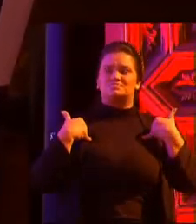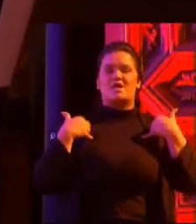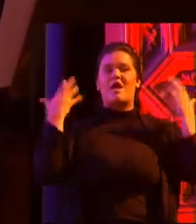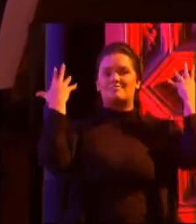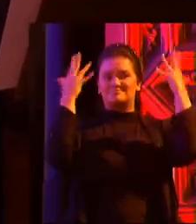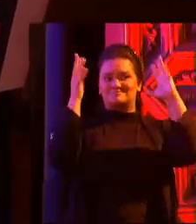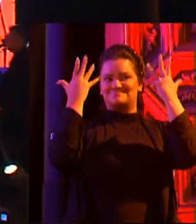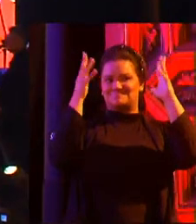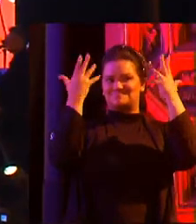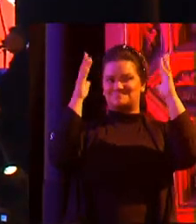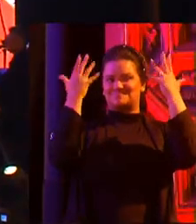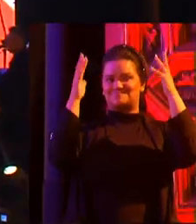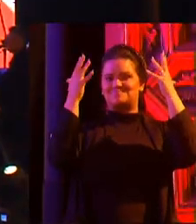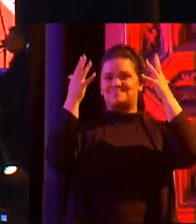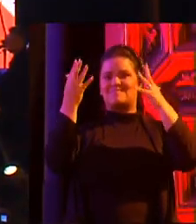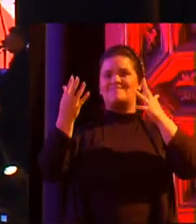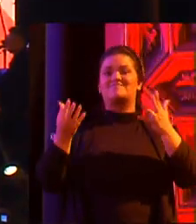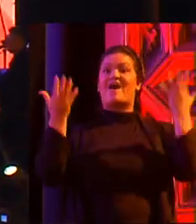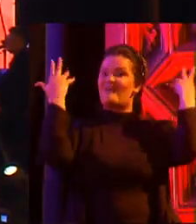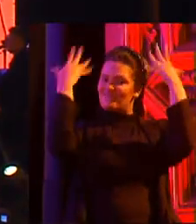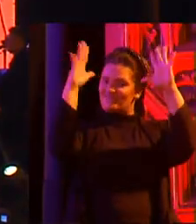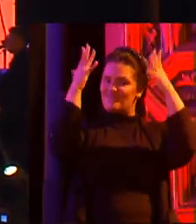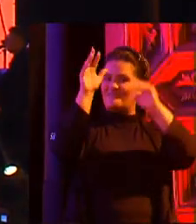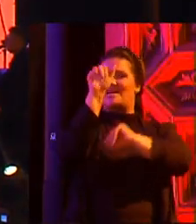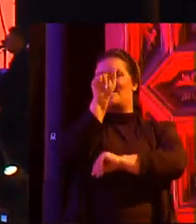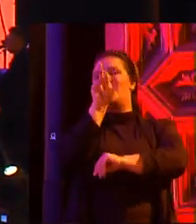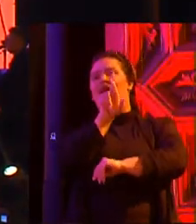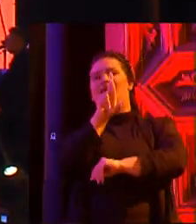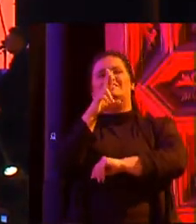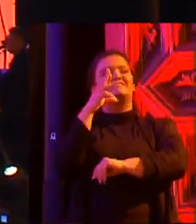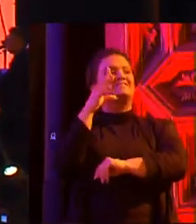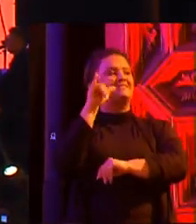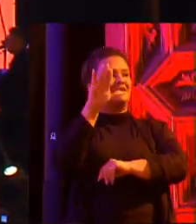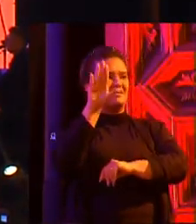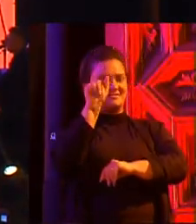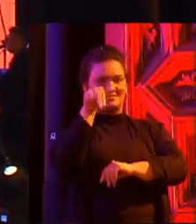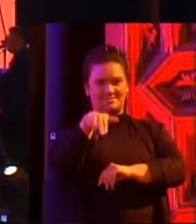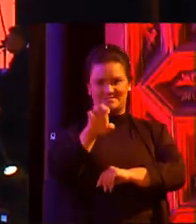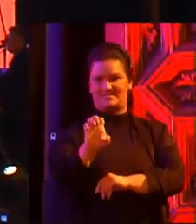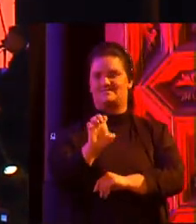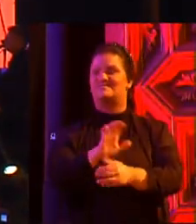parabéns. Viva Adriane. Viva Adriane.